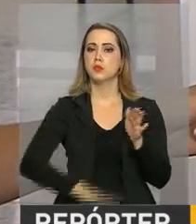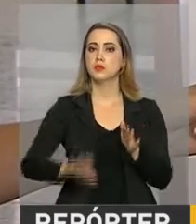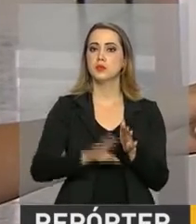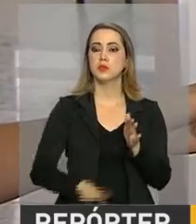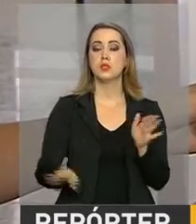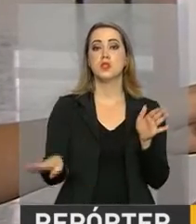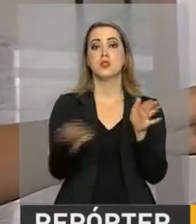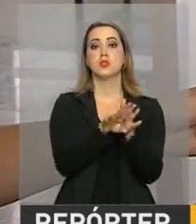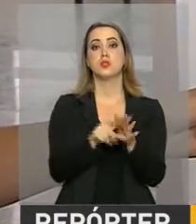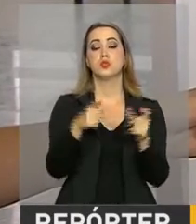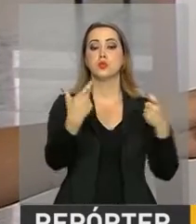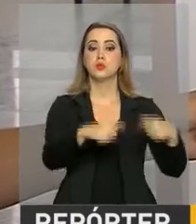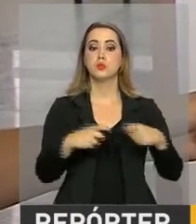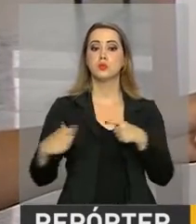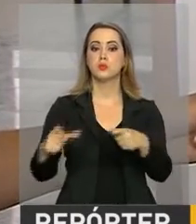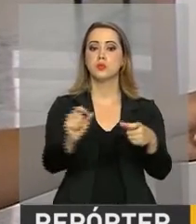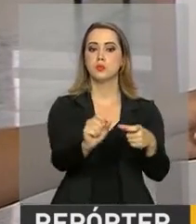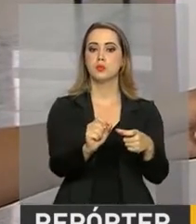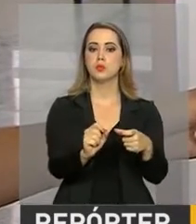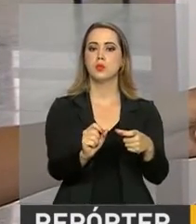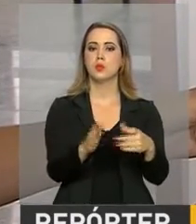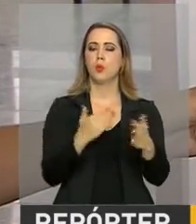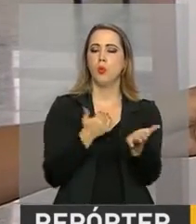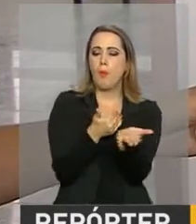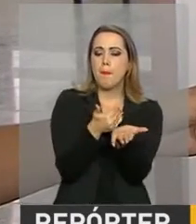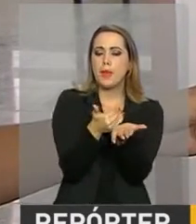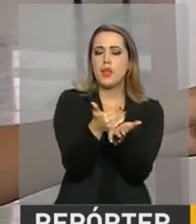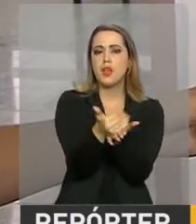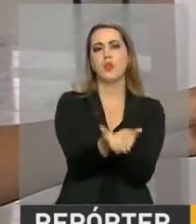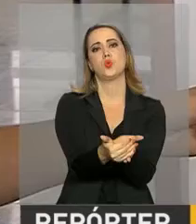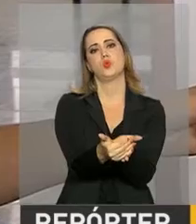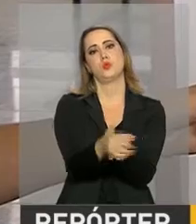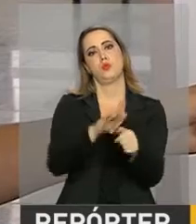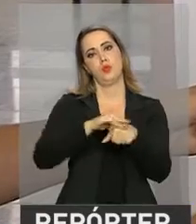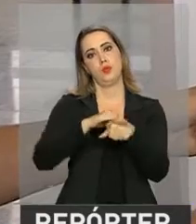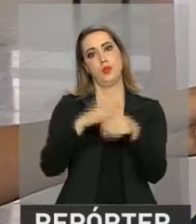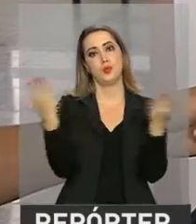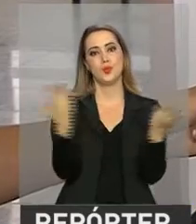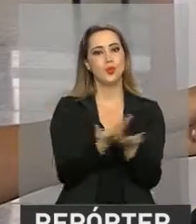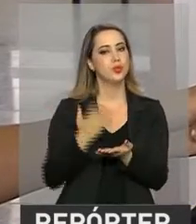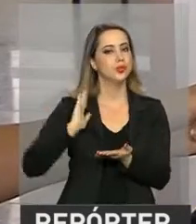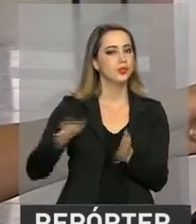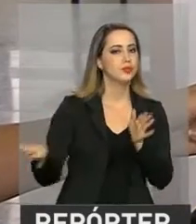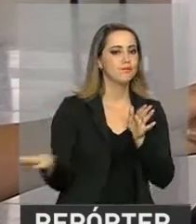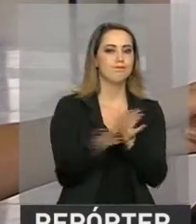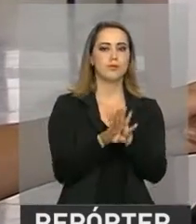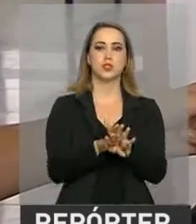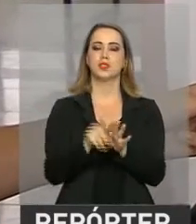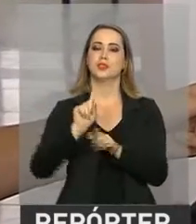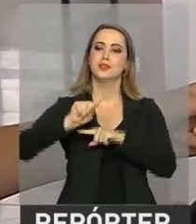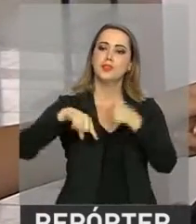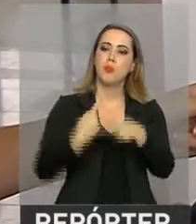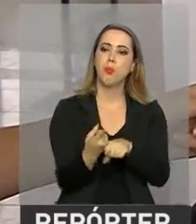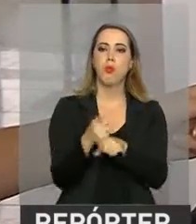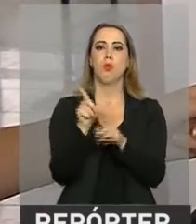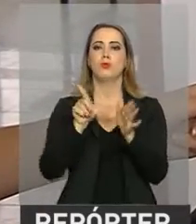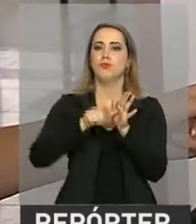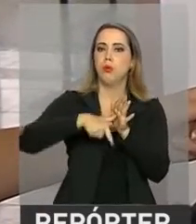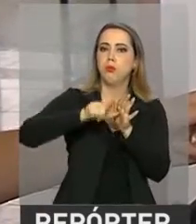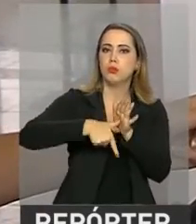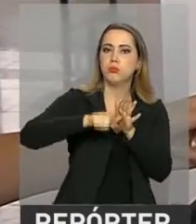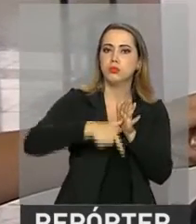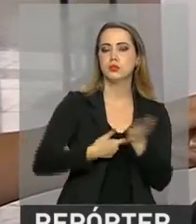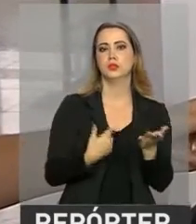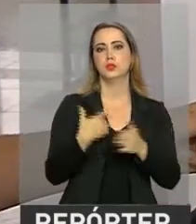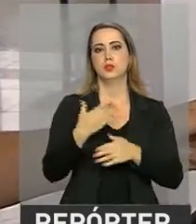com a doença numa fase mais inicial. Hoje em dia nós recebemos muitas crianças com tratamento já com uma doença muito